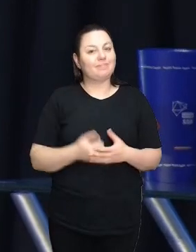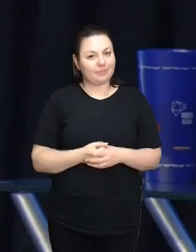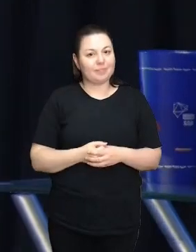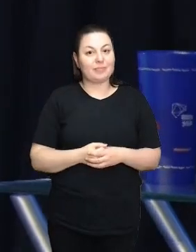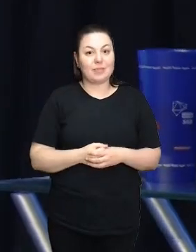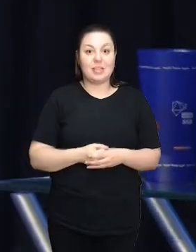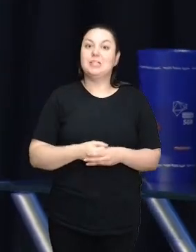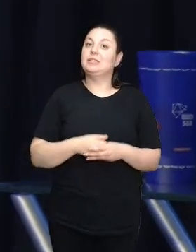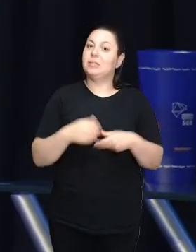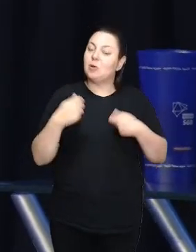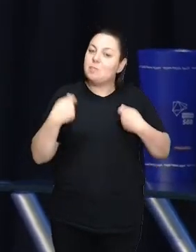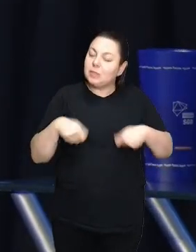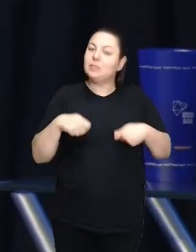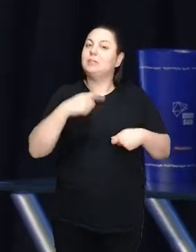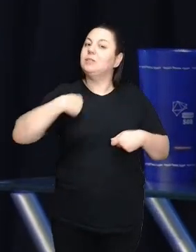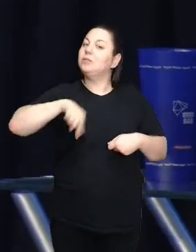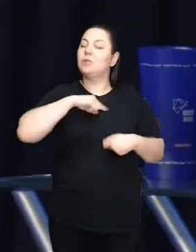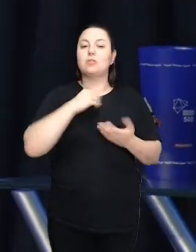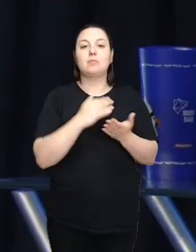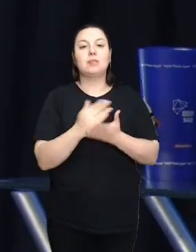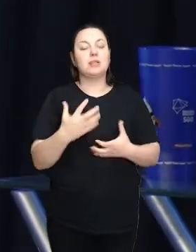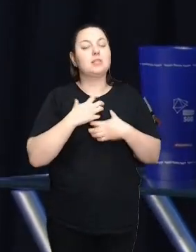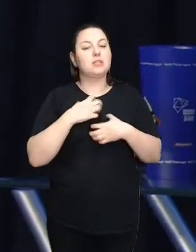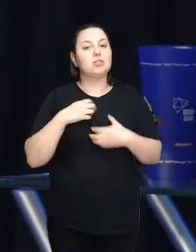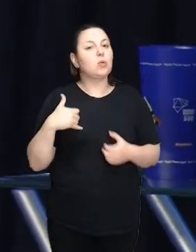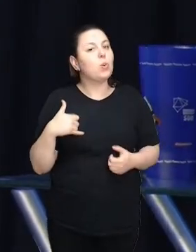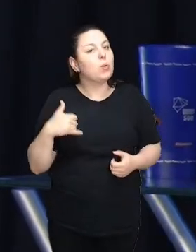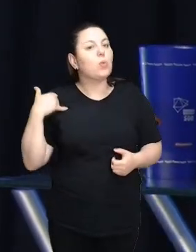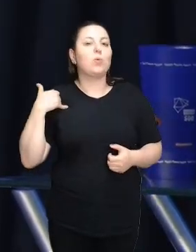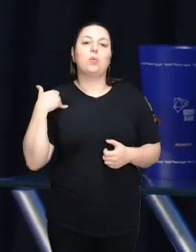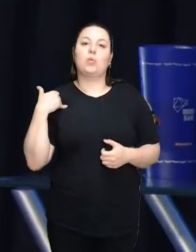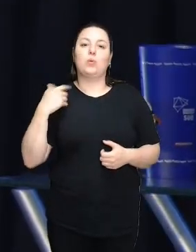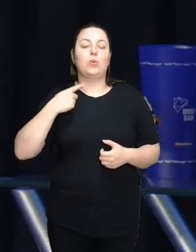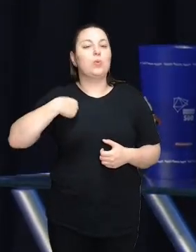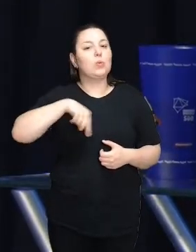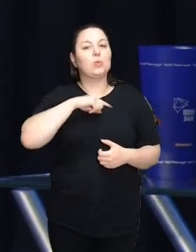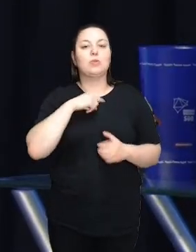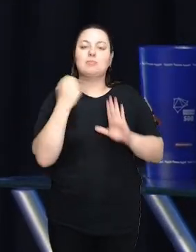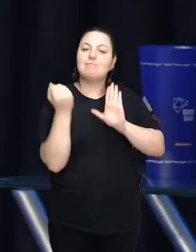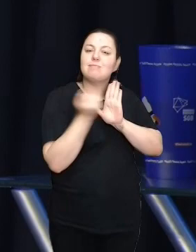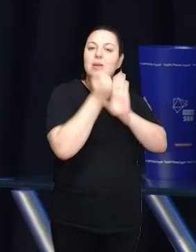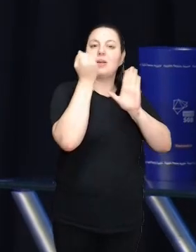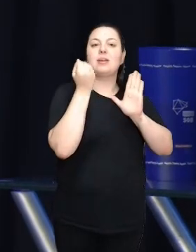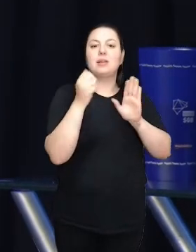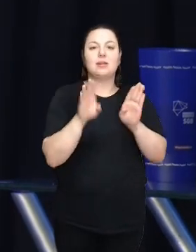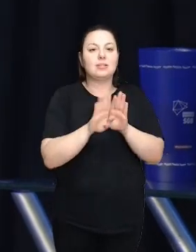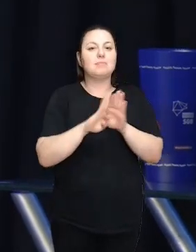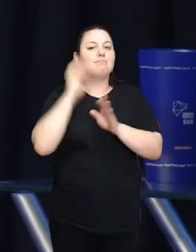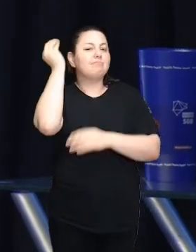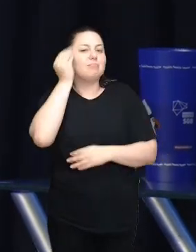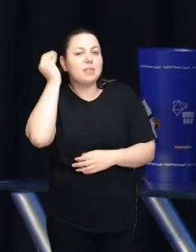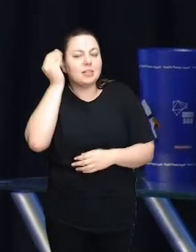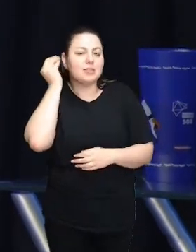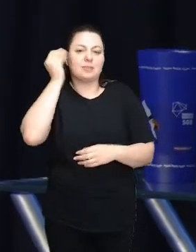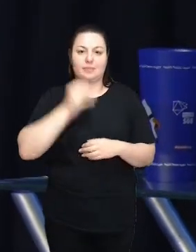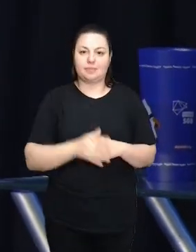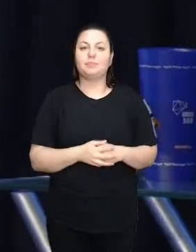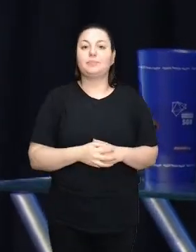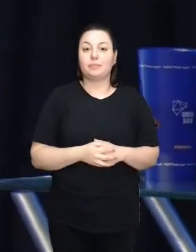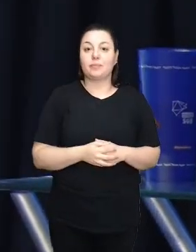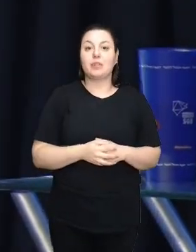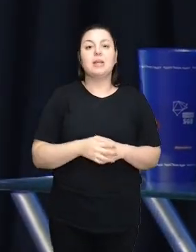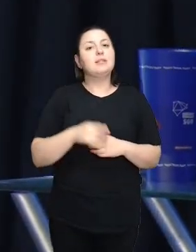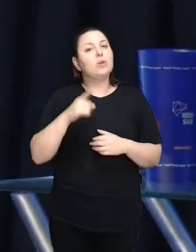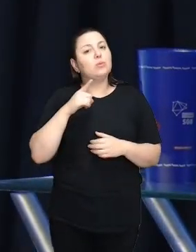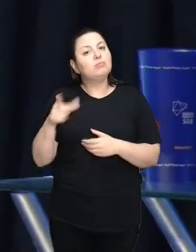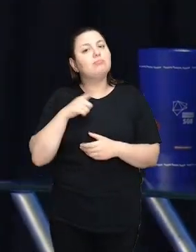ter orgulho da nossa idade, da nossa experiência, das nossas rugas que significam tanta coisa que a gente fez. Então, isso é um convite para que